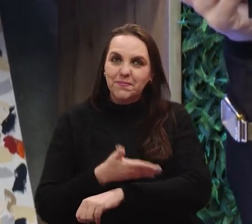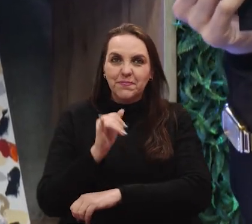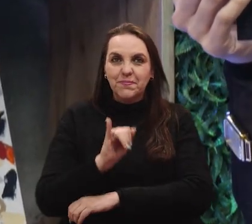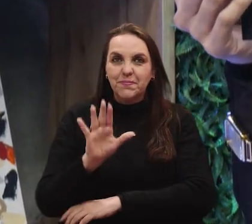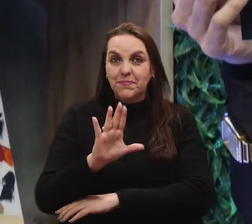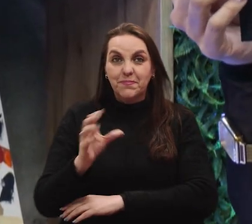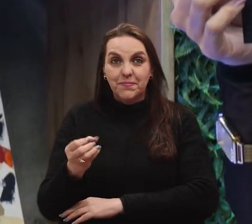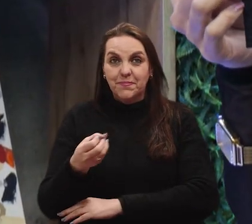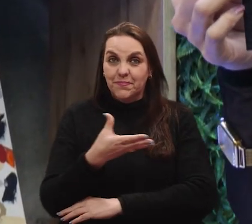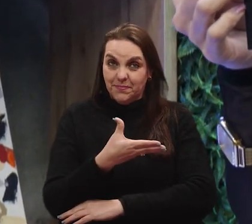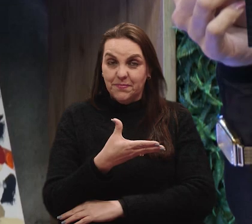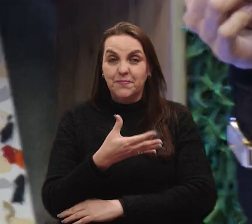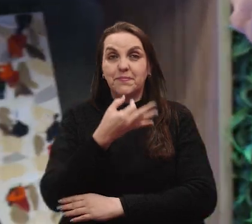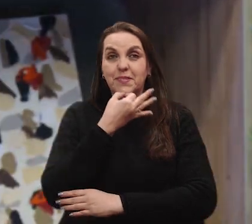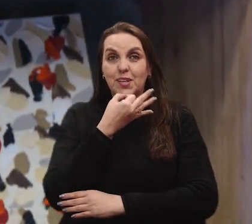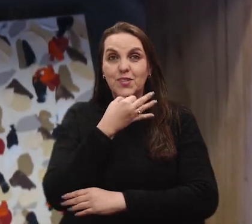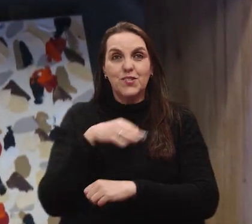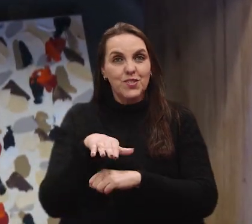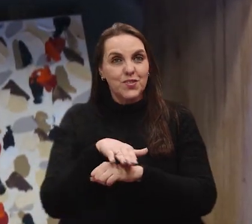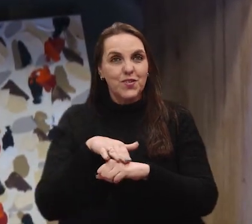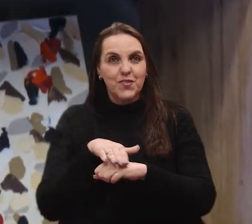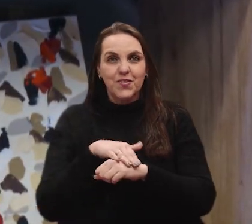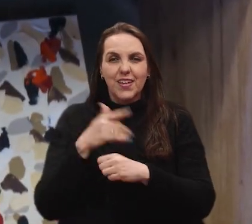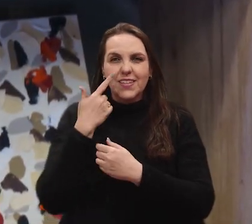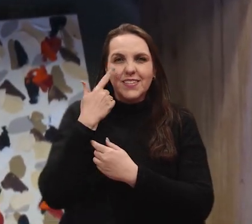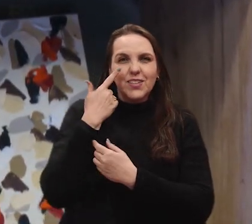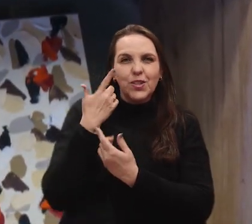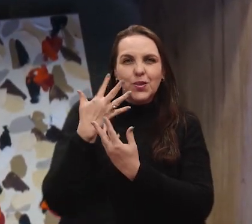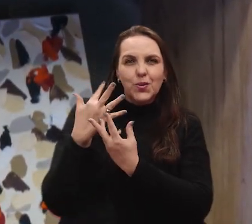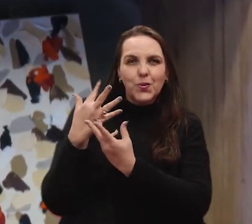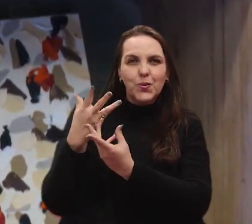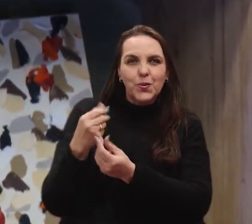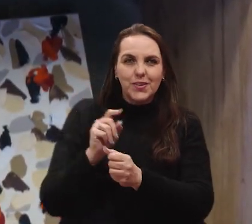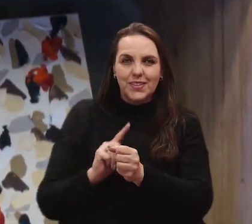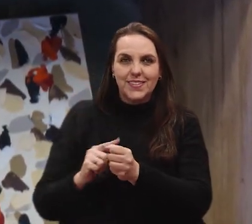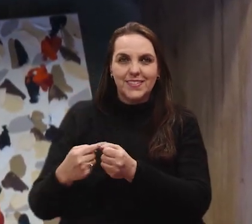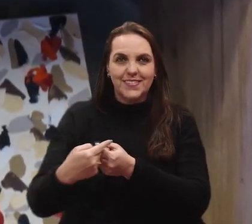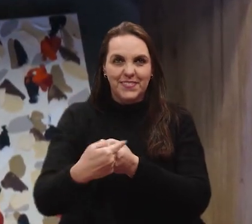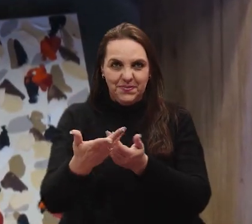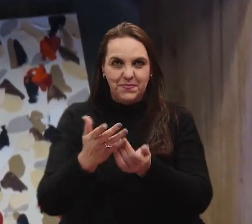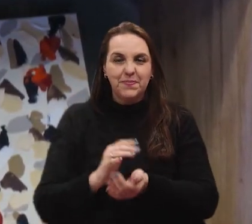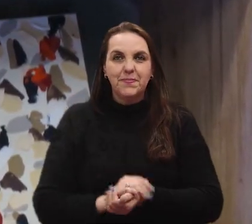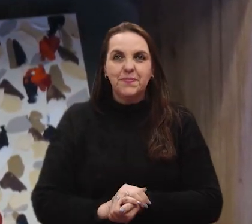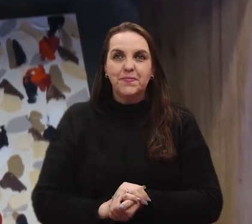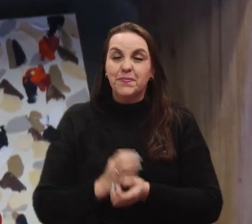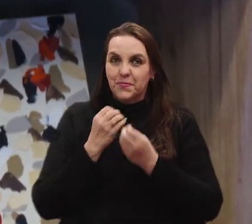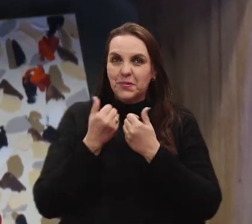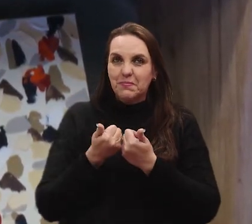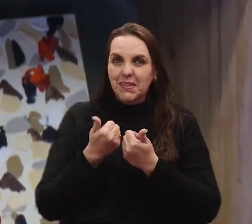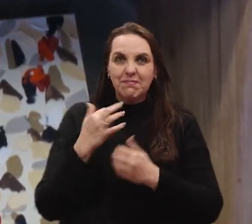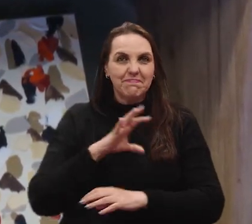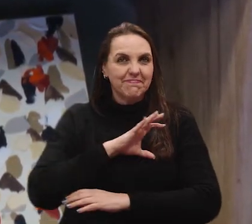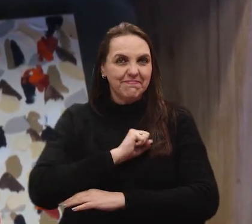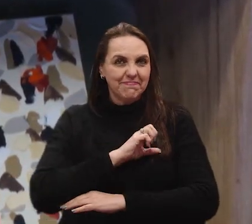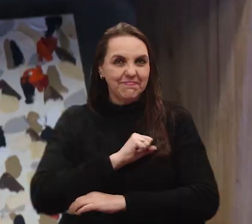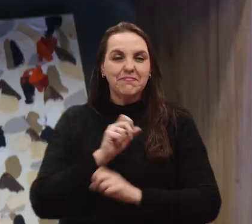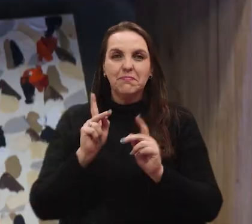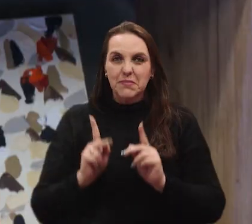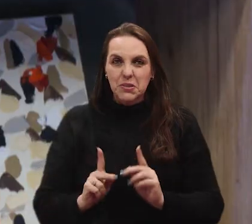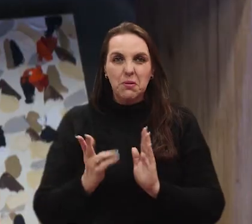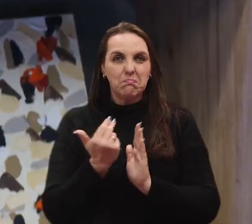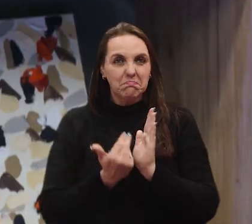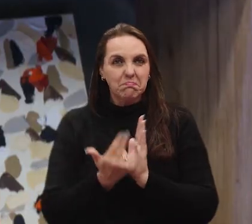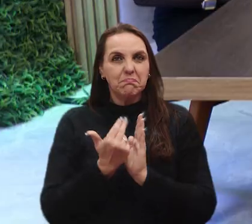essa imagem nova do Caxias Conversa para todo o nosso município. Muito bem, né? Adorei. O pessoal tá